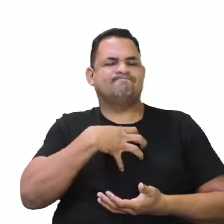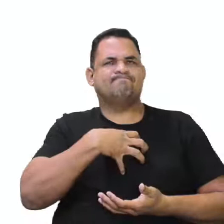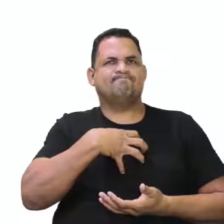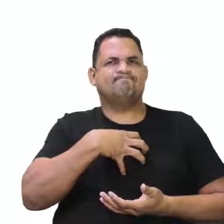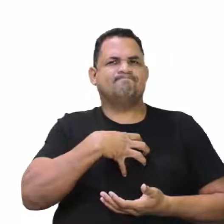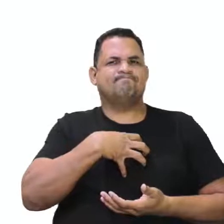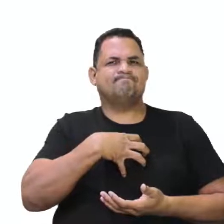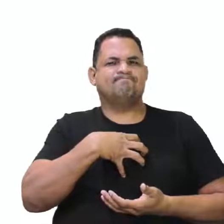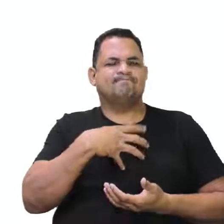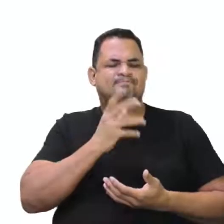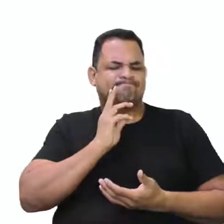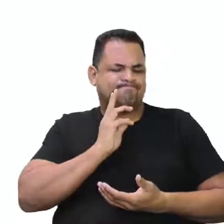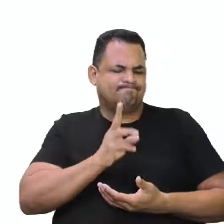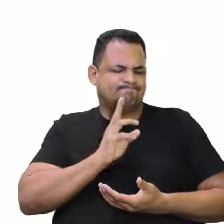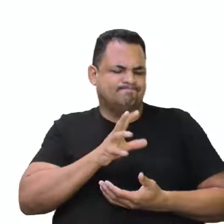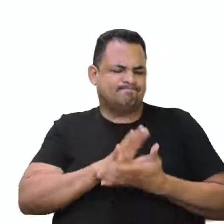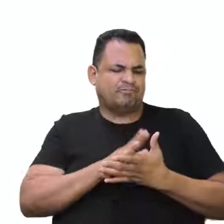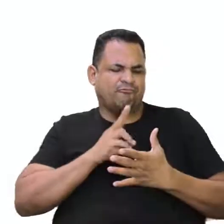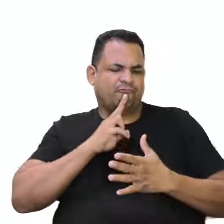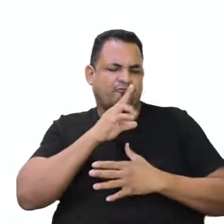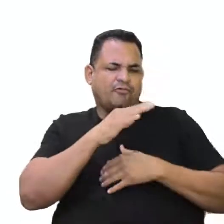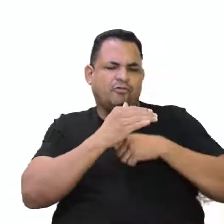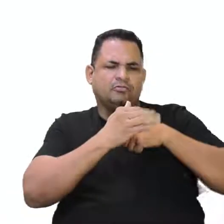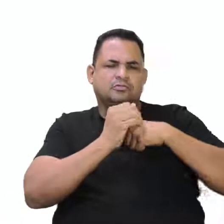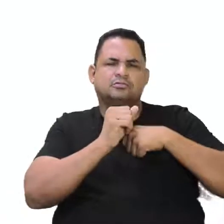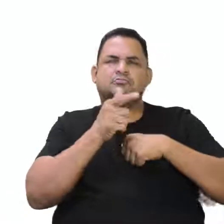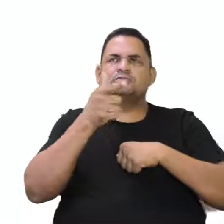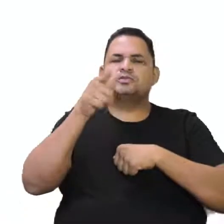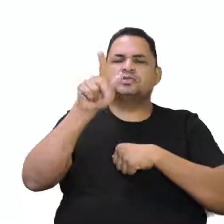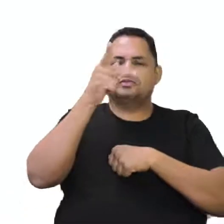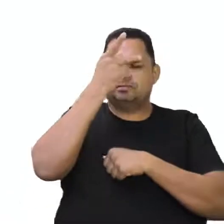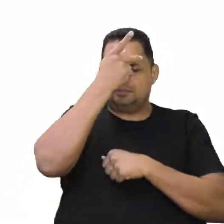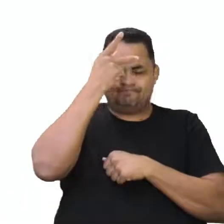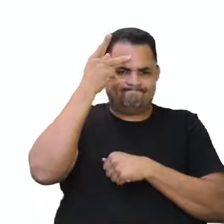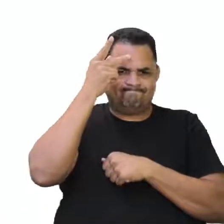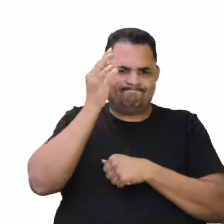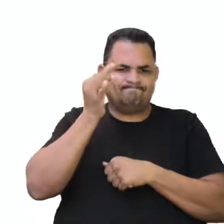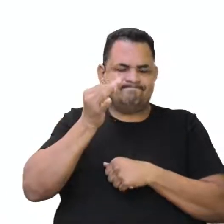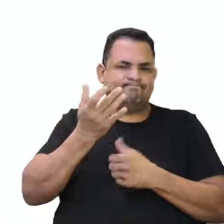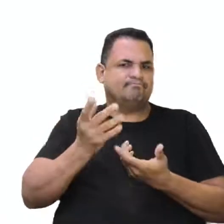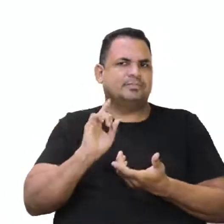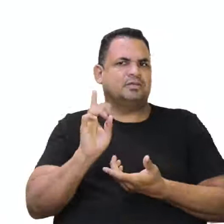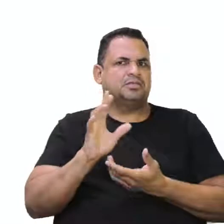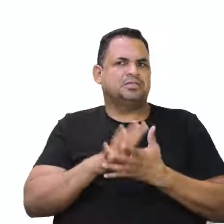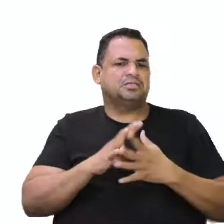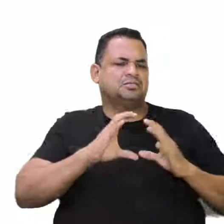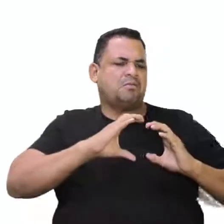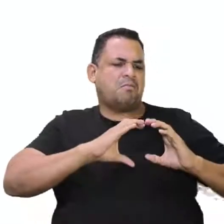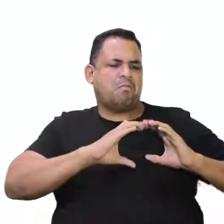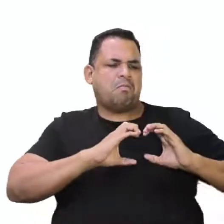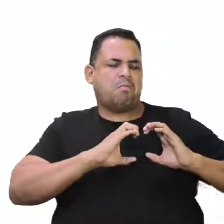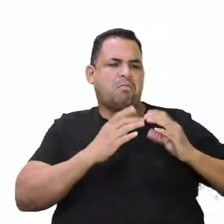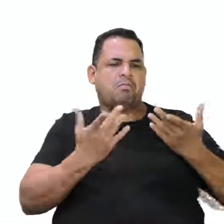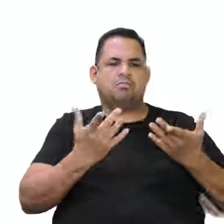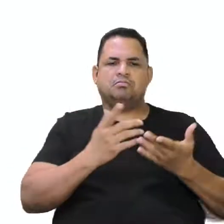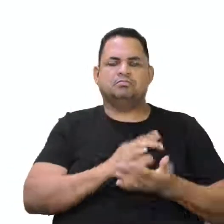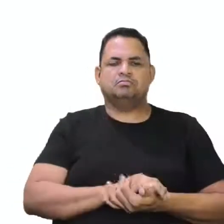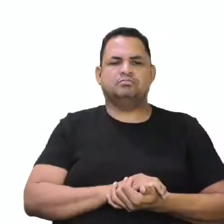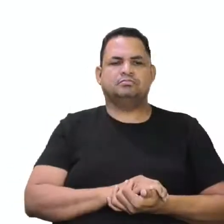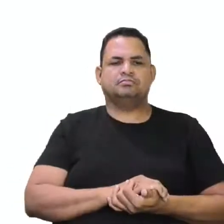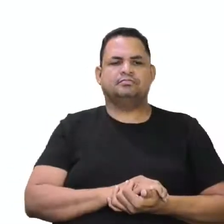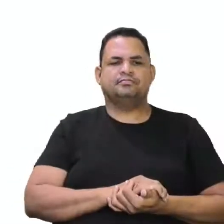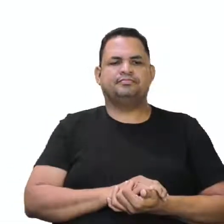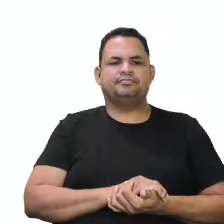sentimento intenso de carinho por outra pessoa, certo? Não é só de paixão. It can